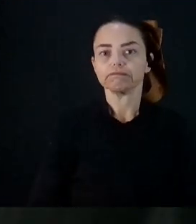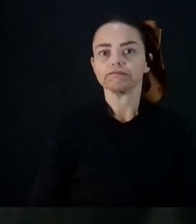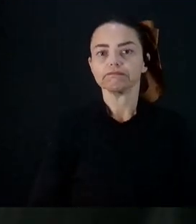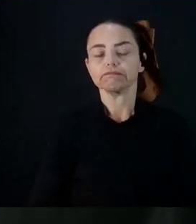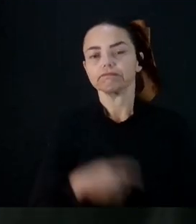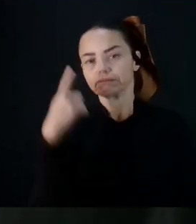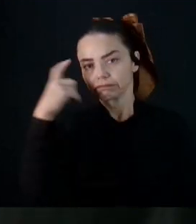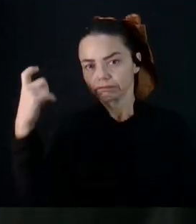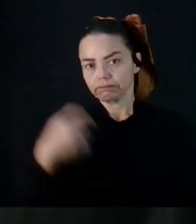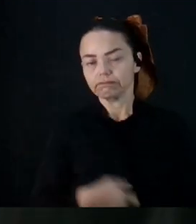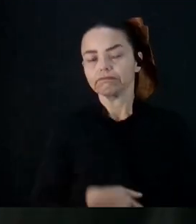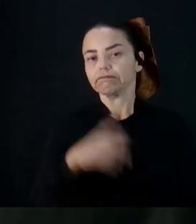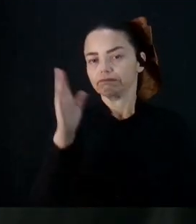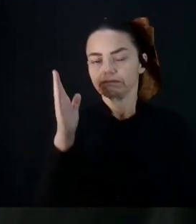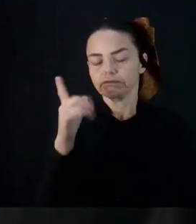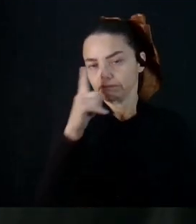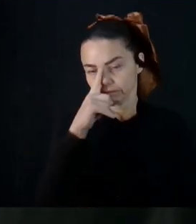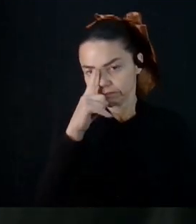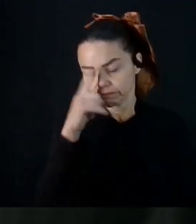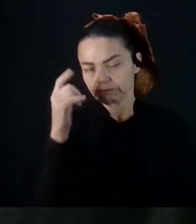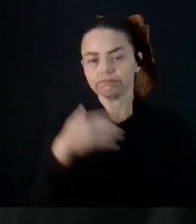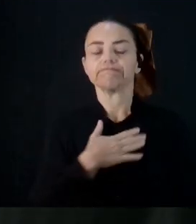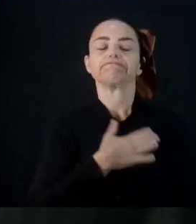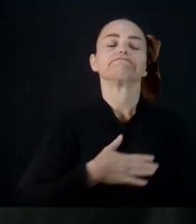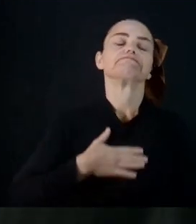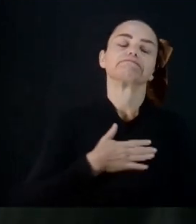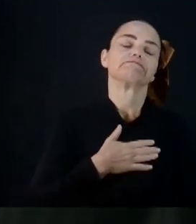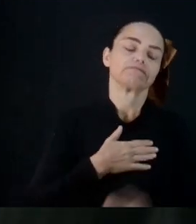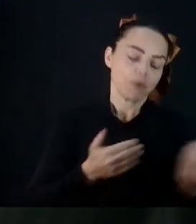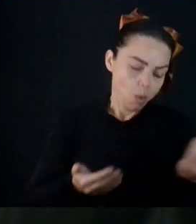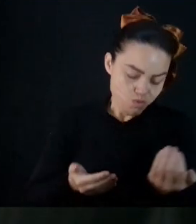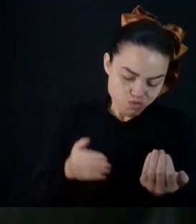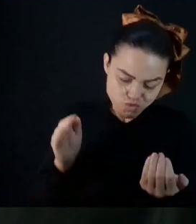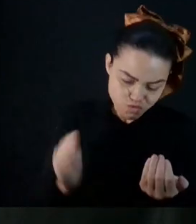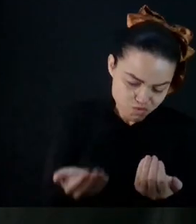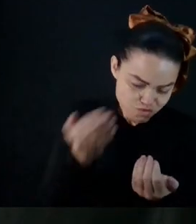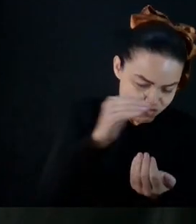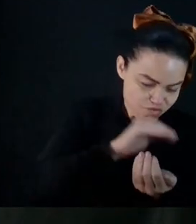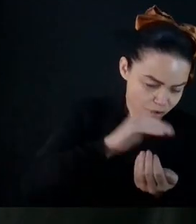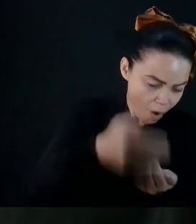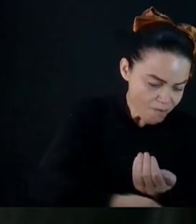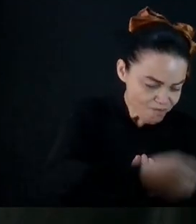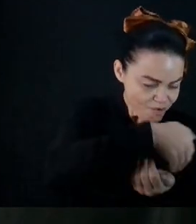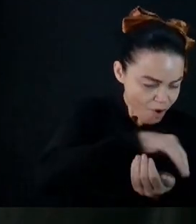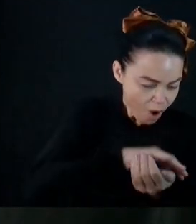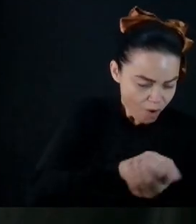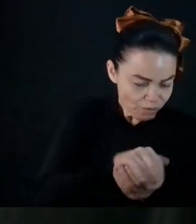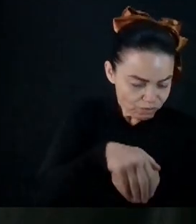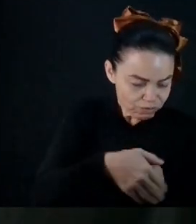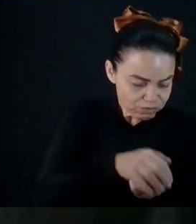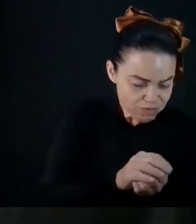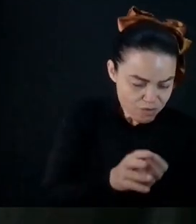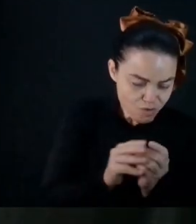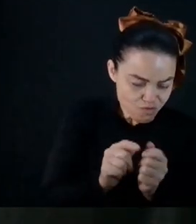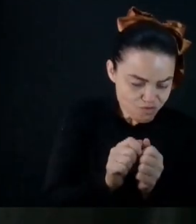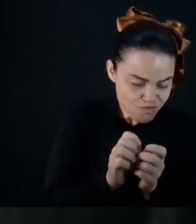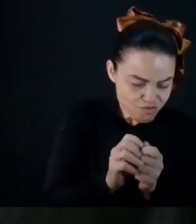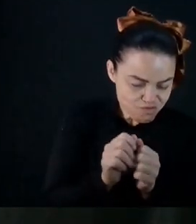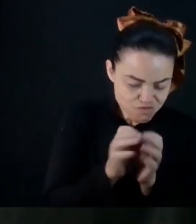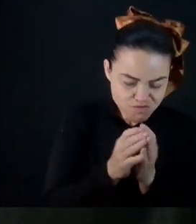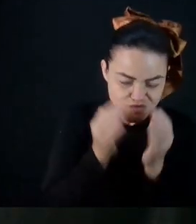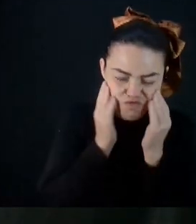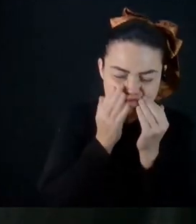para quem é mãe, sabe, né? É tão gostoso dar banho, beber, cheiro de espuma, fazer espuminha, brincar na banheira, né, com